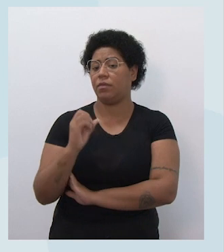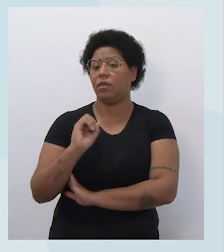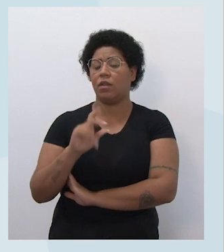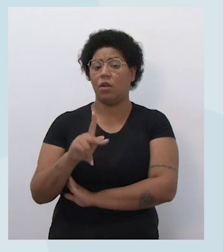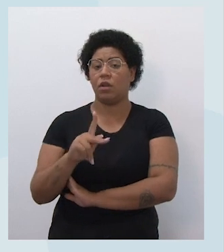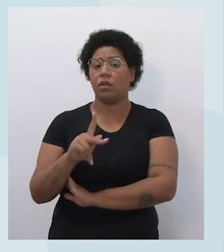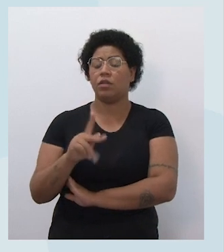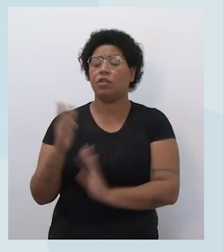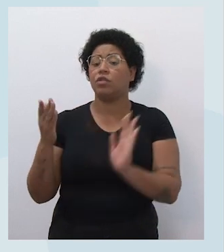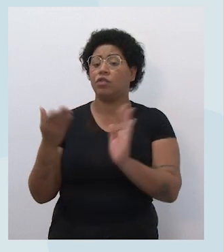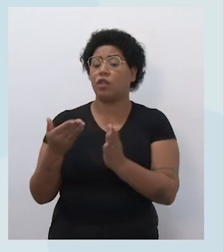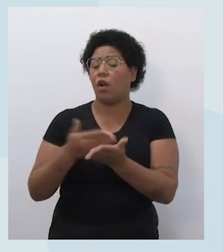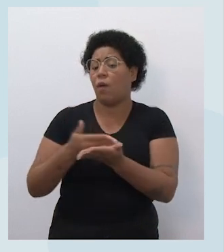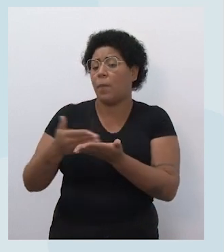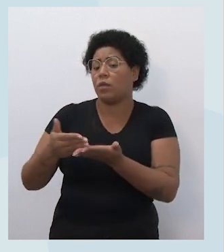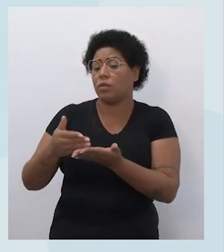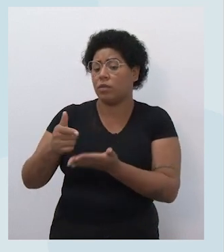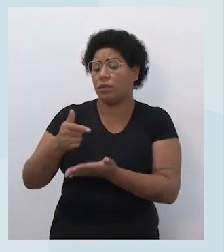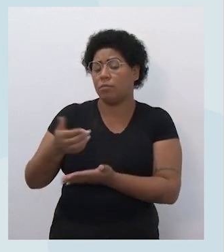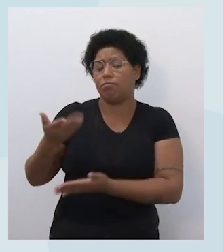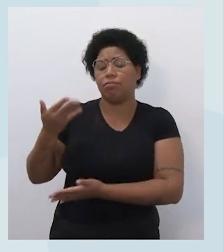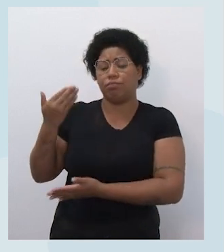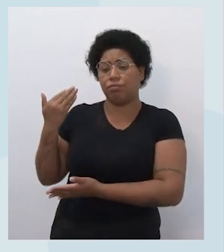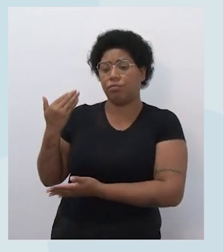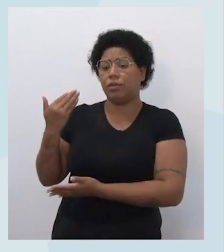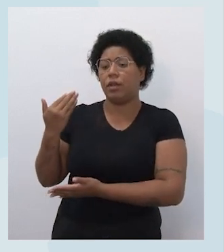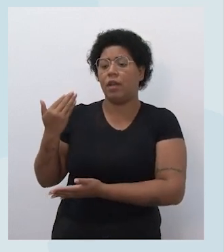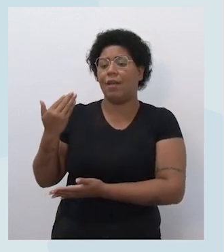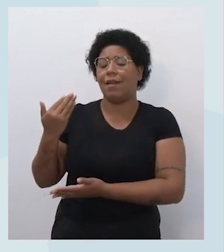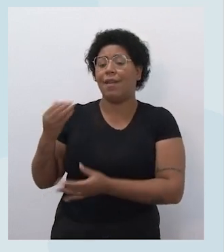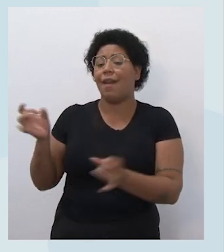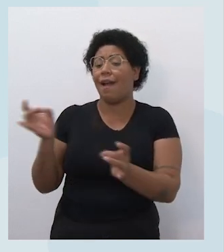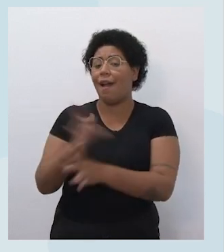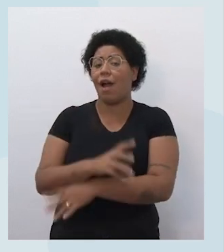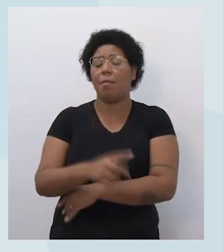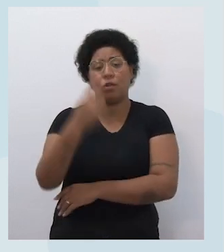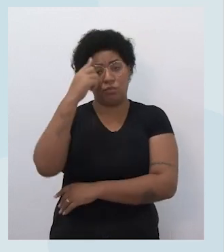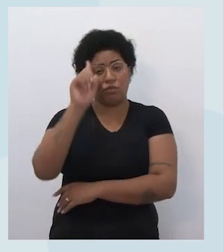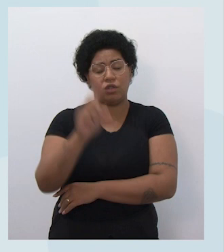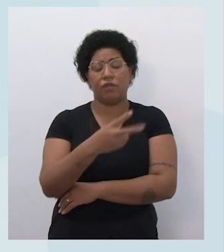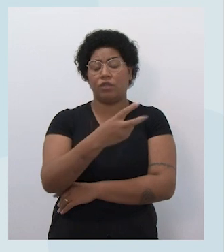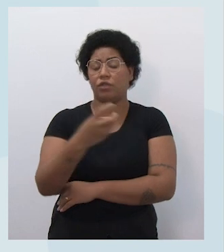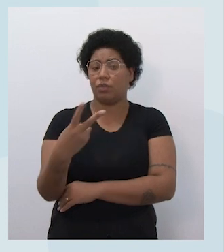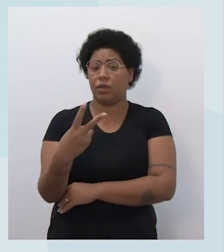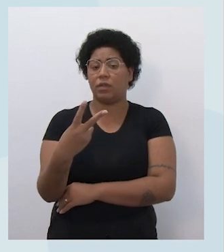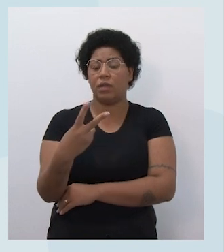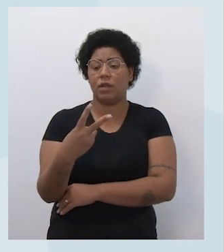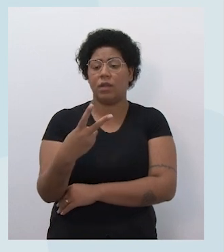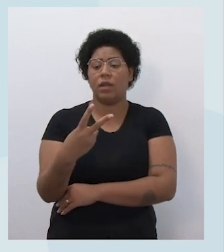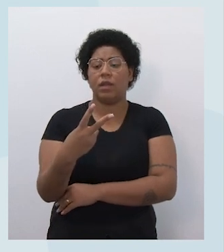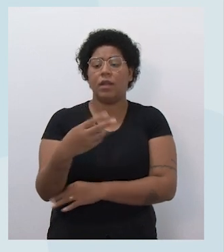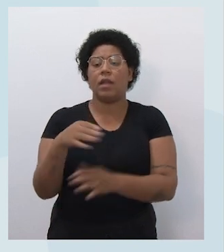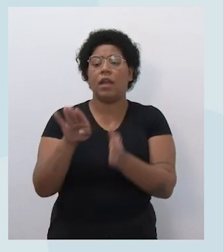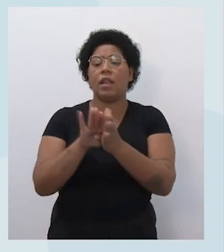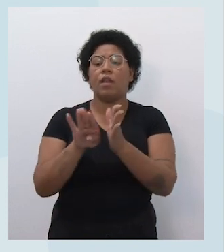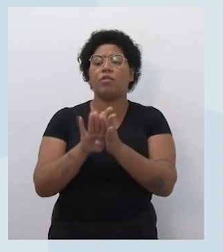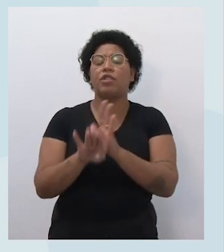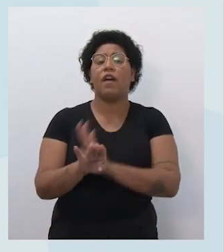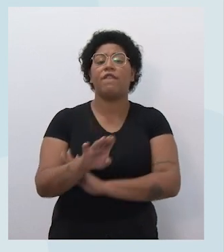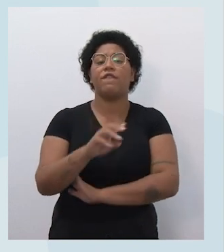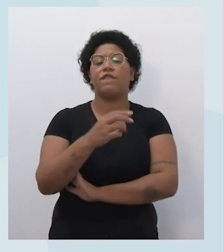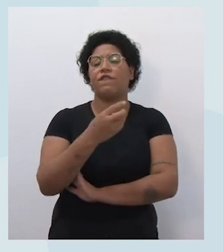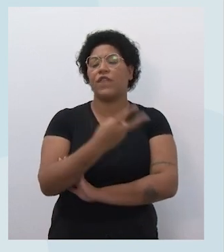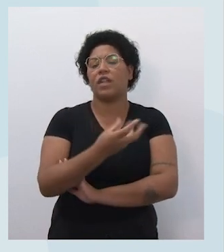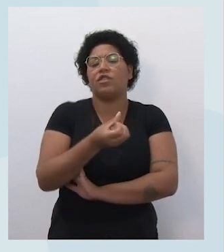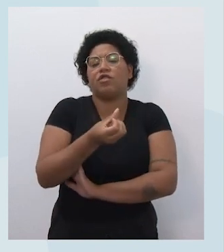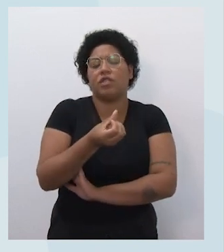semana anterior e finalizamos no dia 22. E até o dia 26 de janeiro é a data